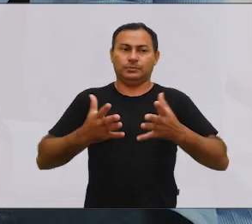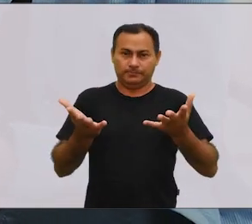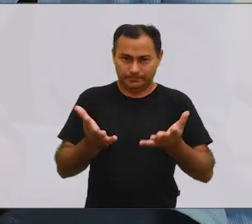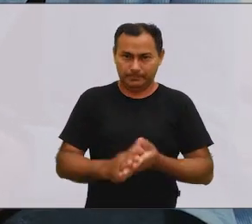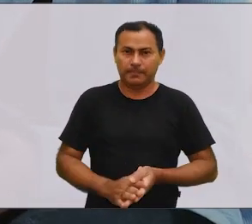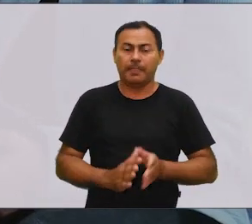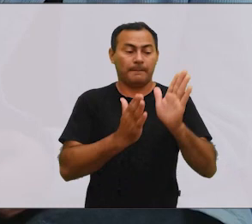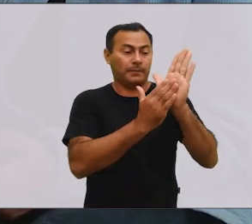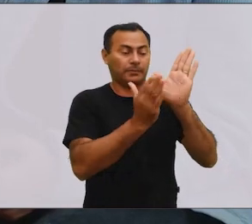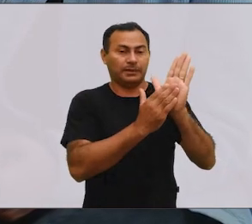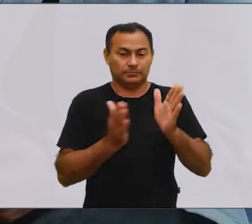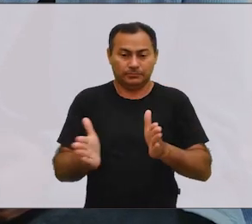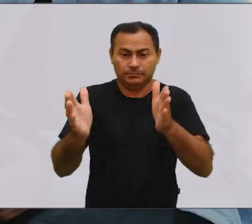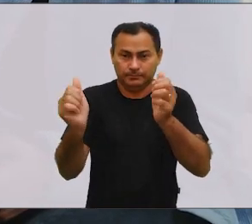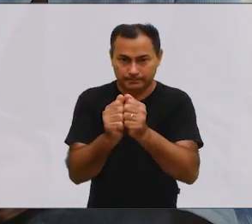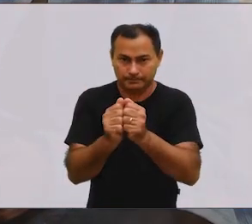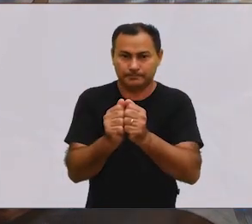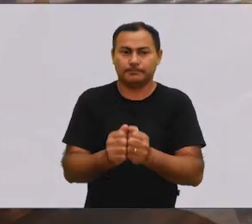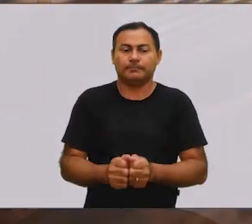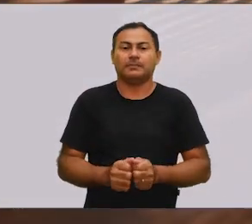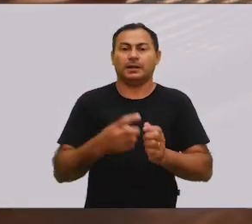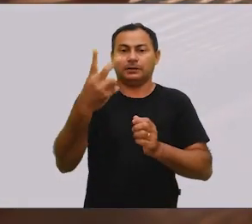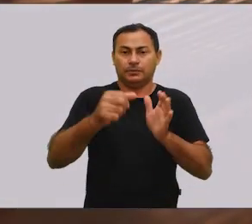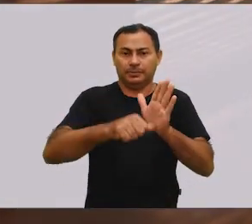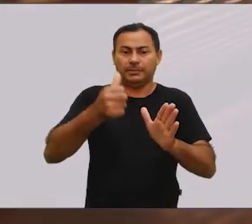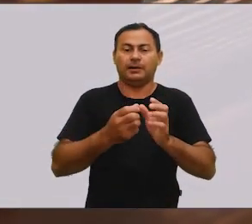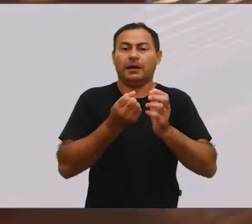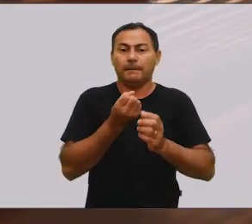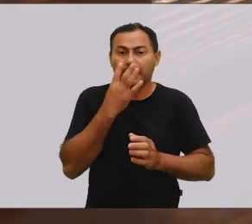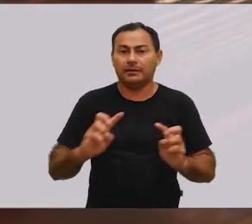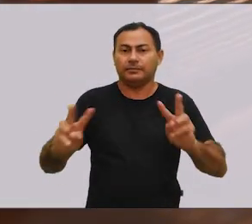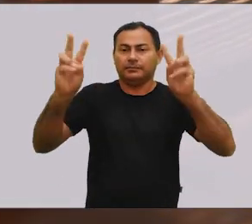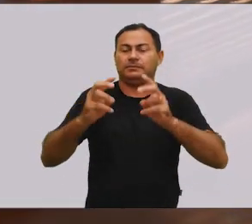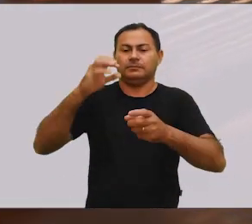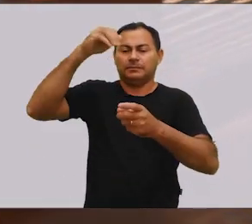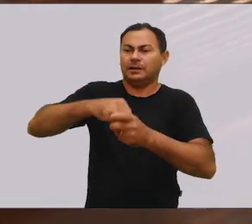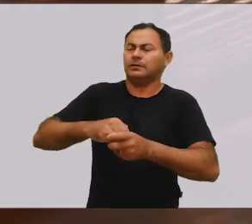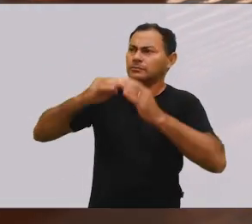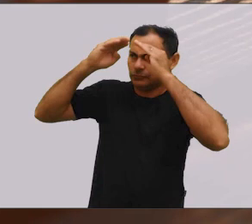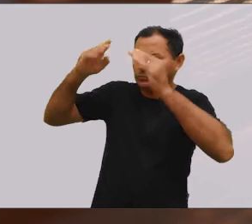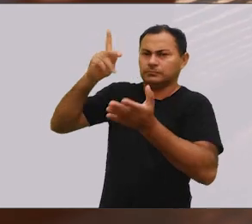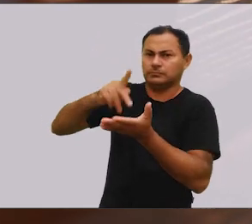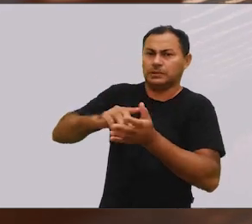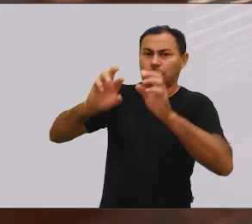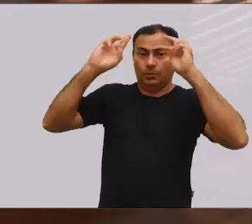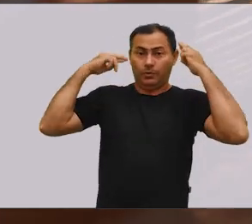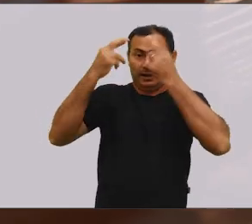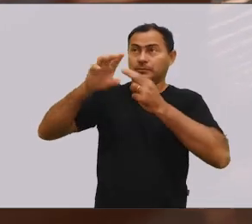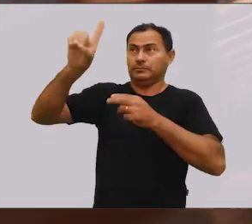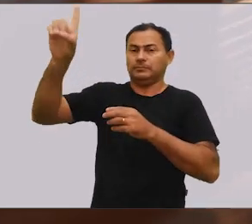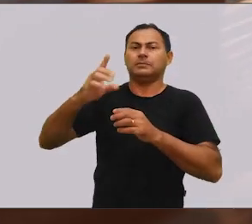satisfeitos. Essas promessas caminham juntas. Nas duas primeiras bem-aventuranças, os súditos verdadeiros do reino do